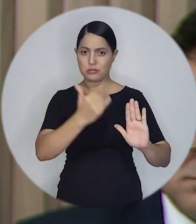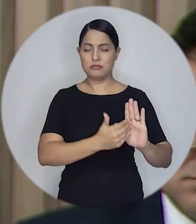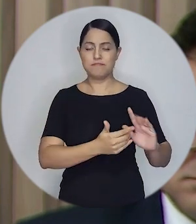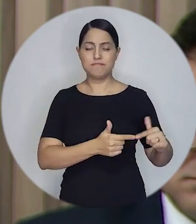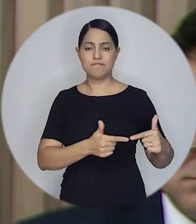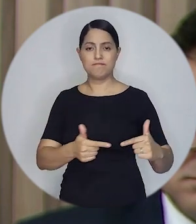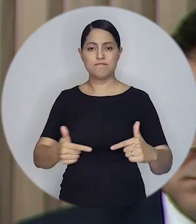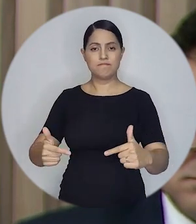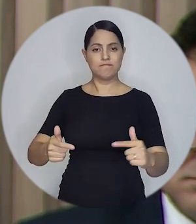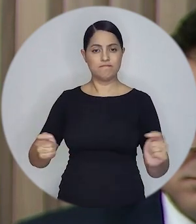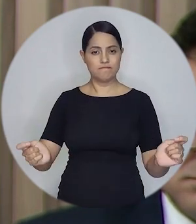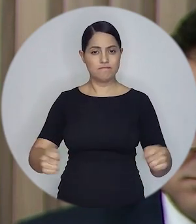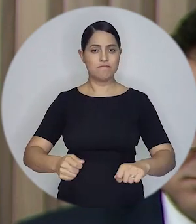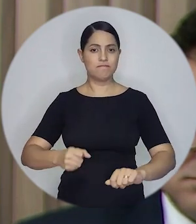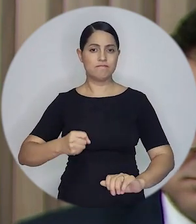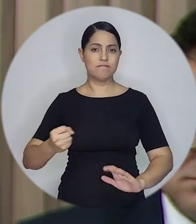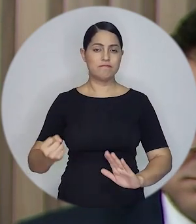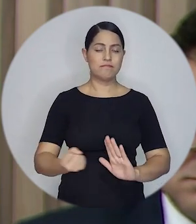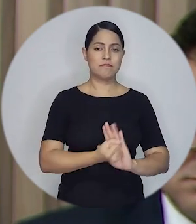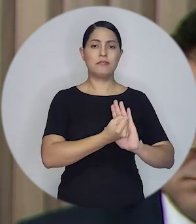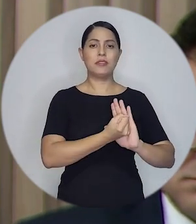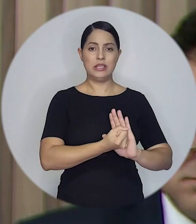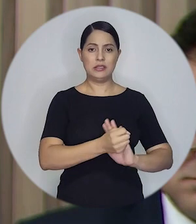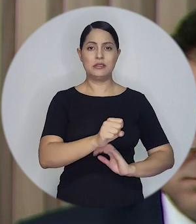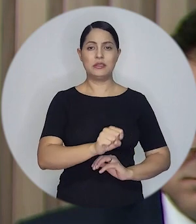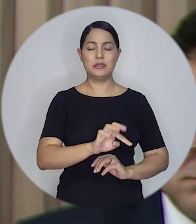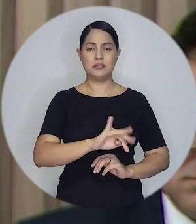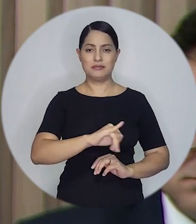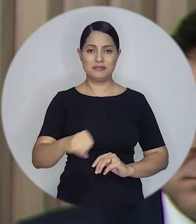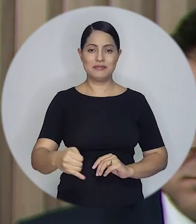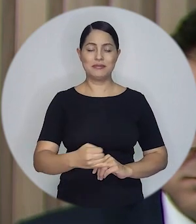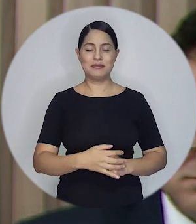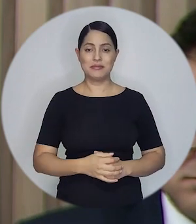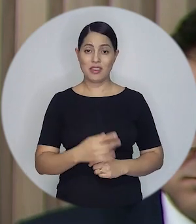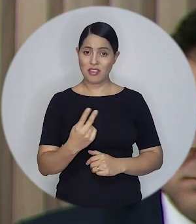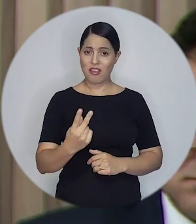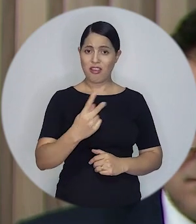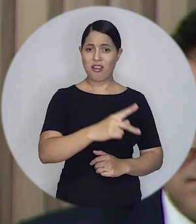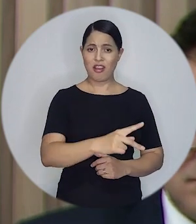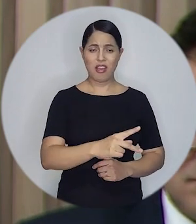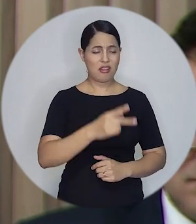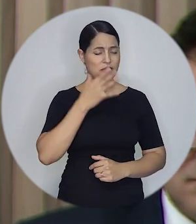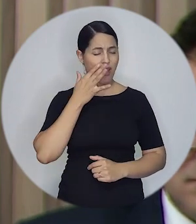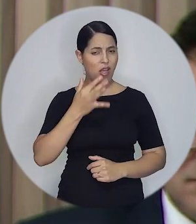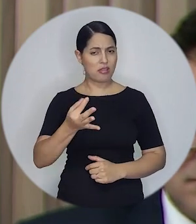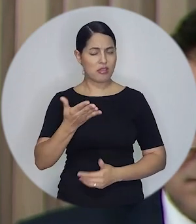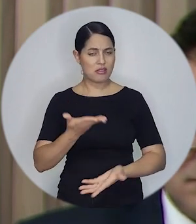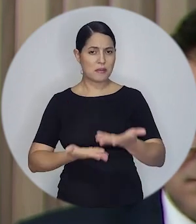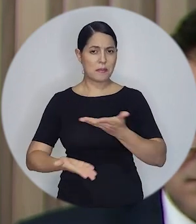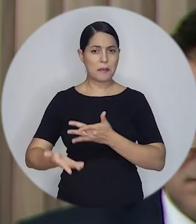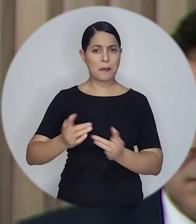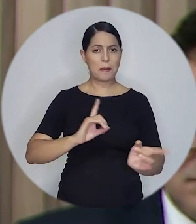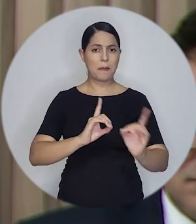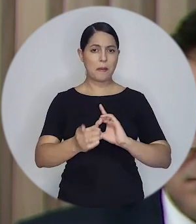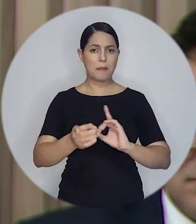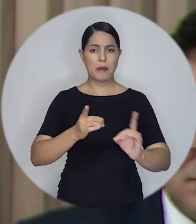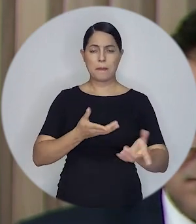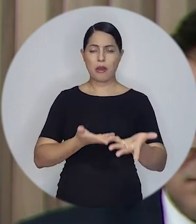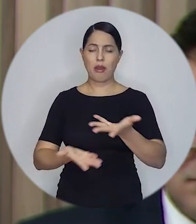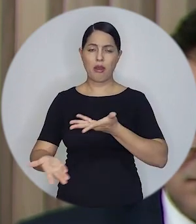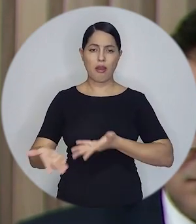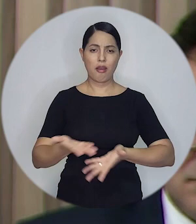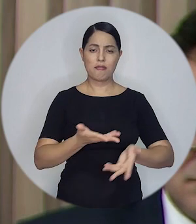de sua atuação no Superior Tribunal de Justiça. Ele está sempre atento e disposto ao diálogo com advogadas